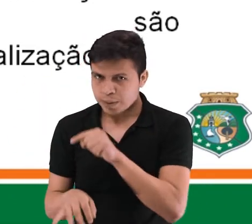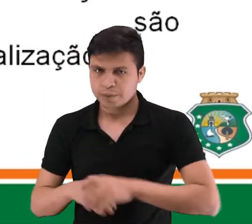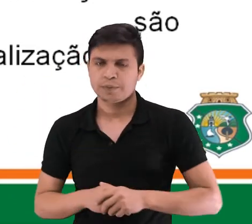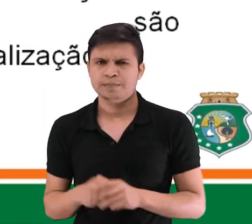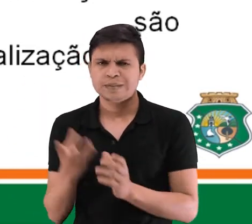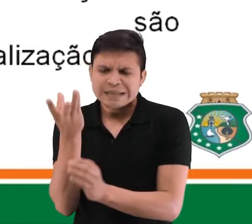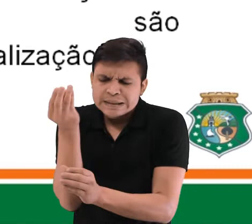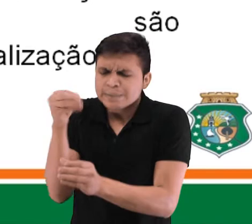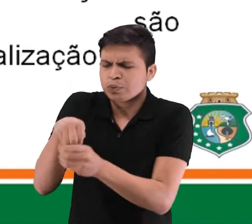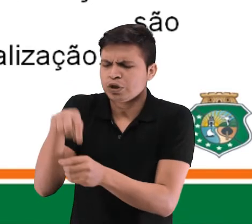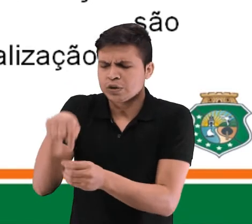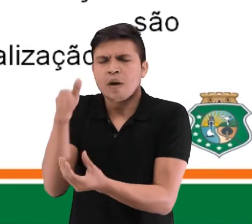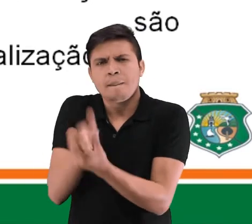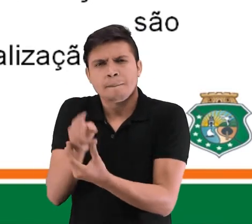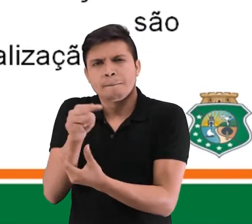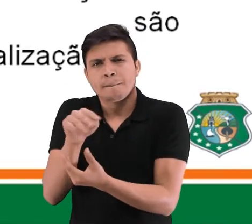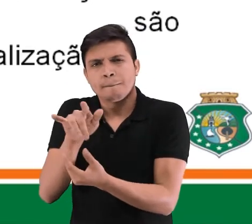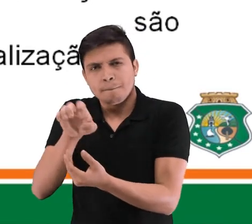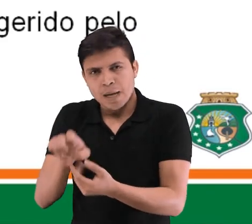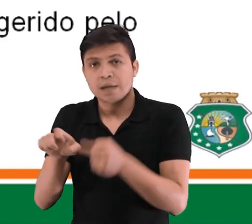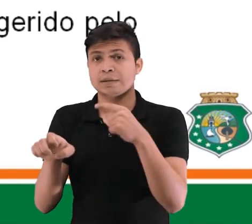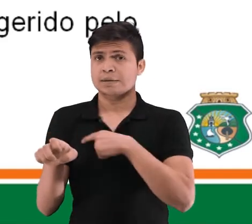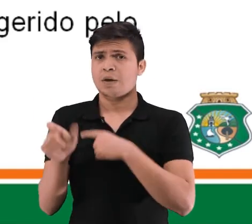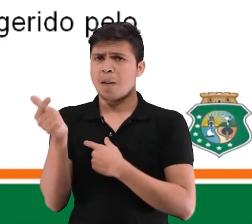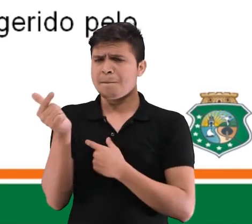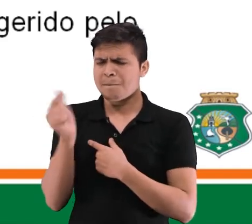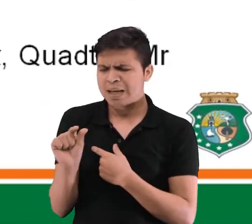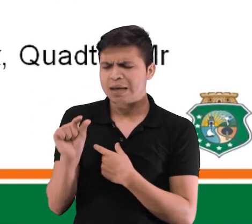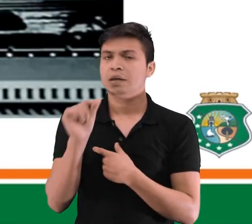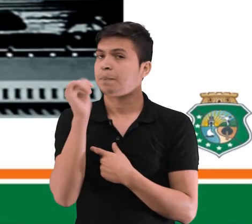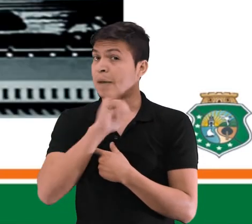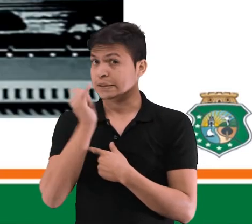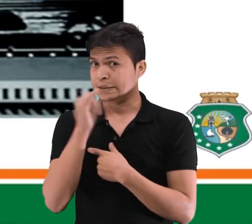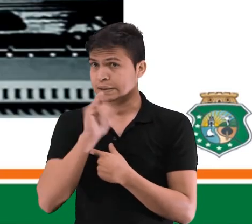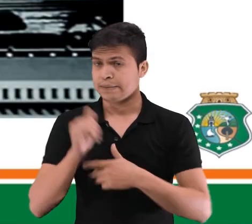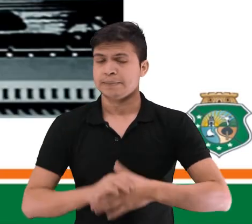embutido na placa-mãe, tem uma pequena bateria,